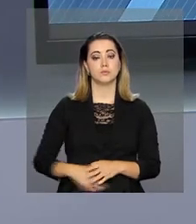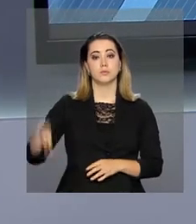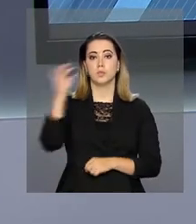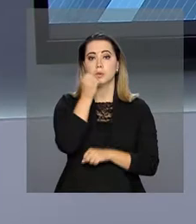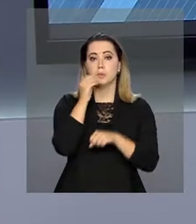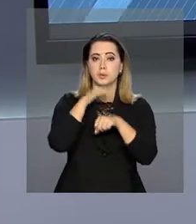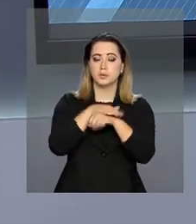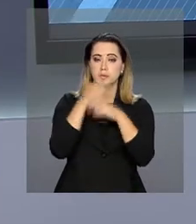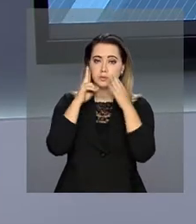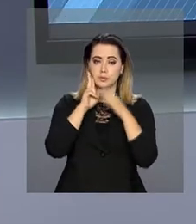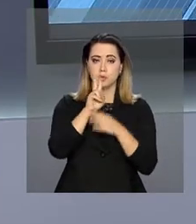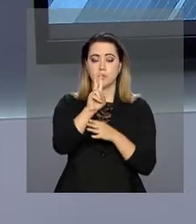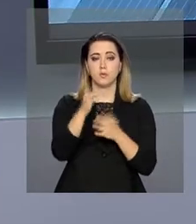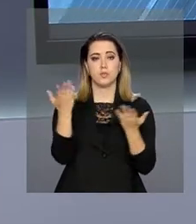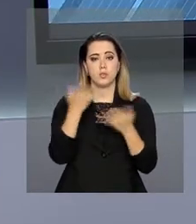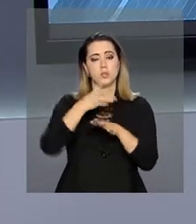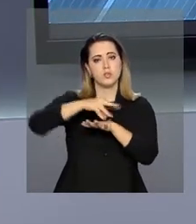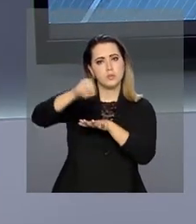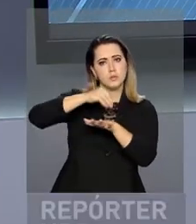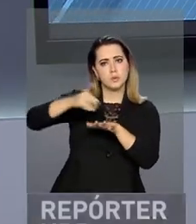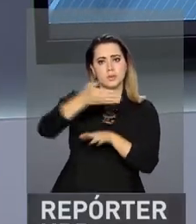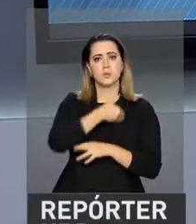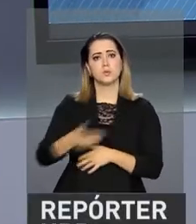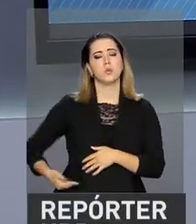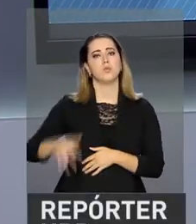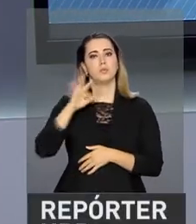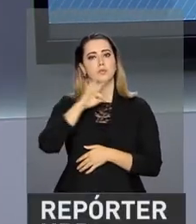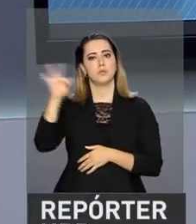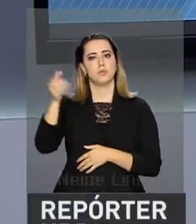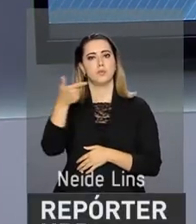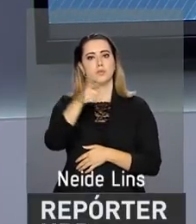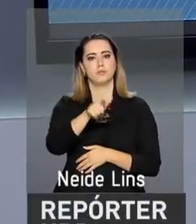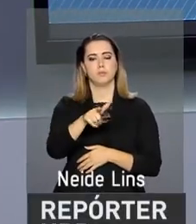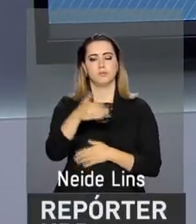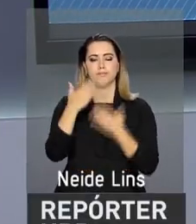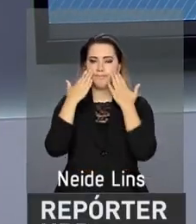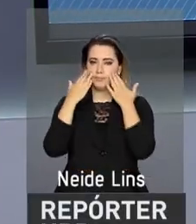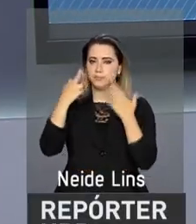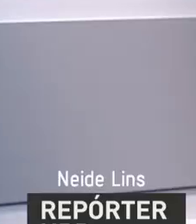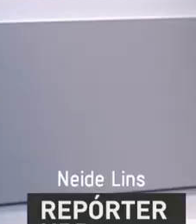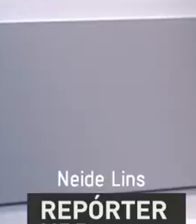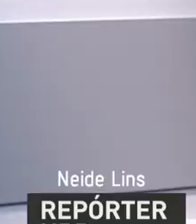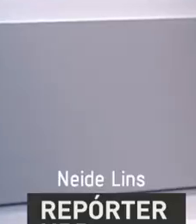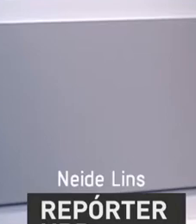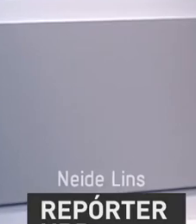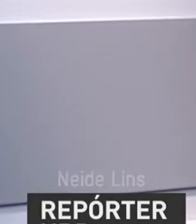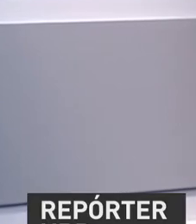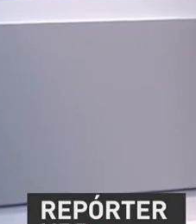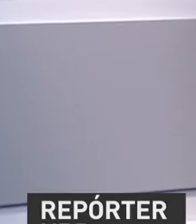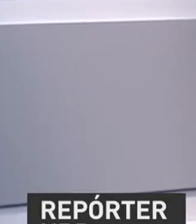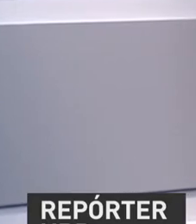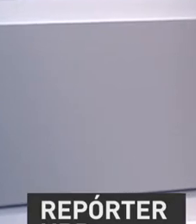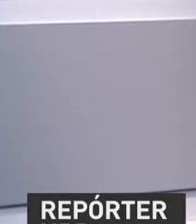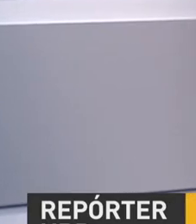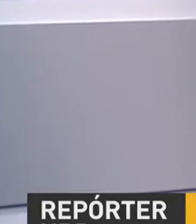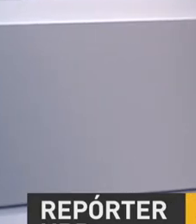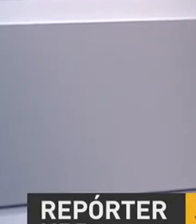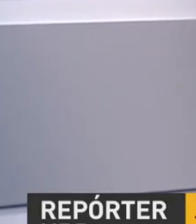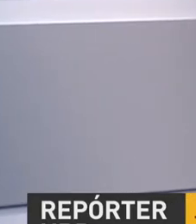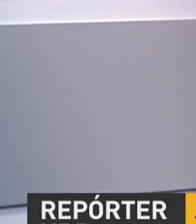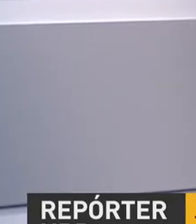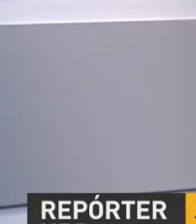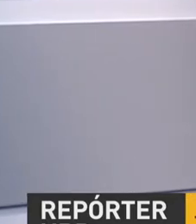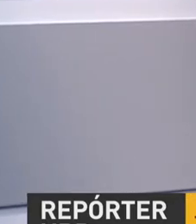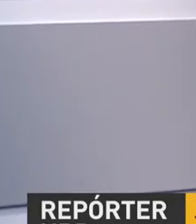Olá, boa noite. Acompanhe agora as notícias do governo federal em mais uma edição do Repórter NBR. O governo arrecadou mais de